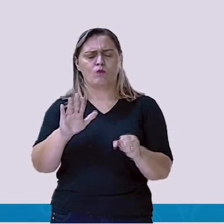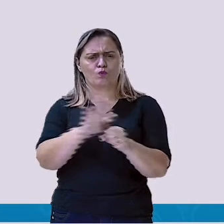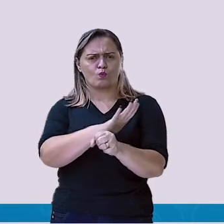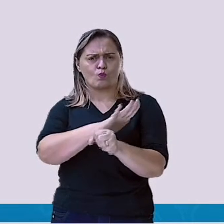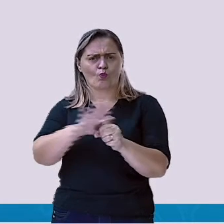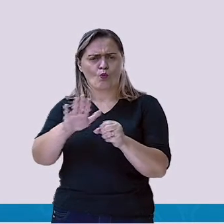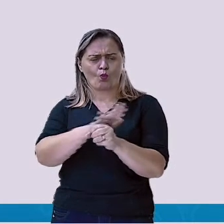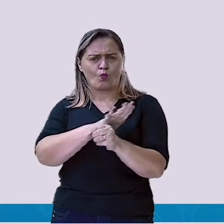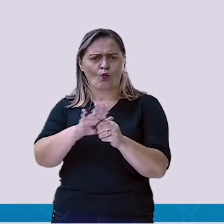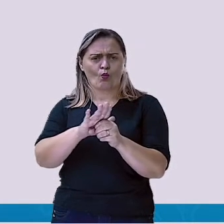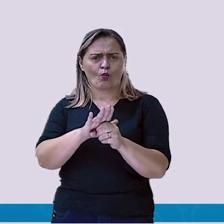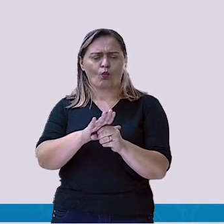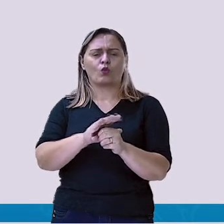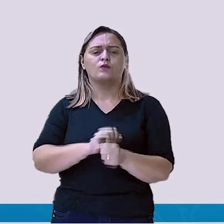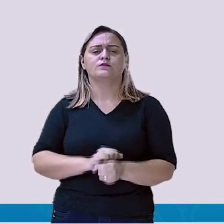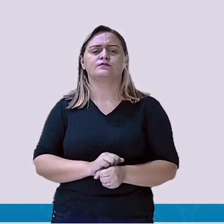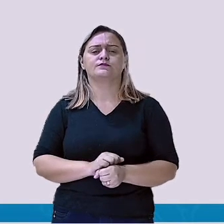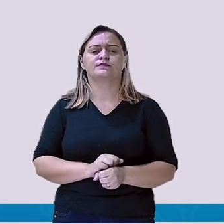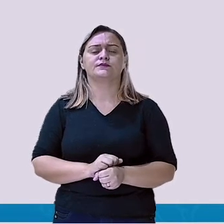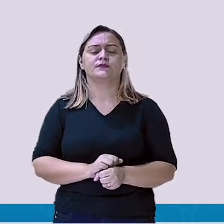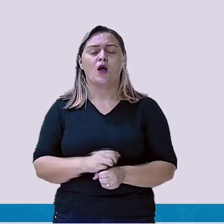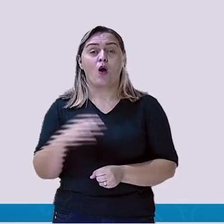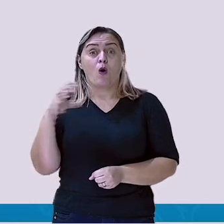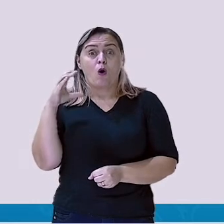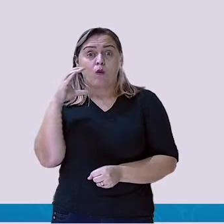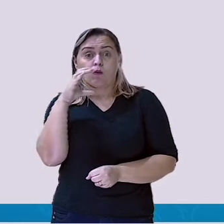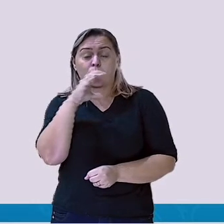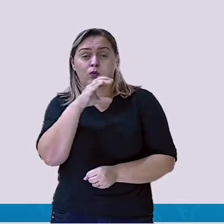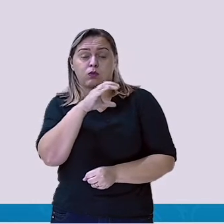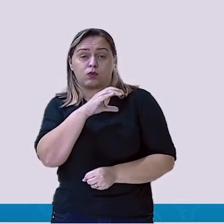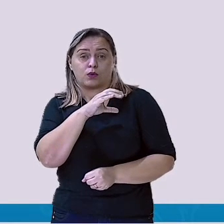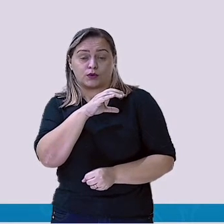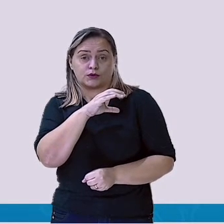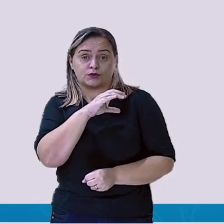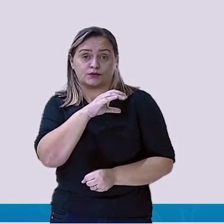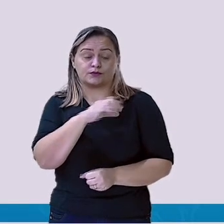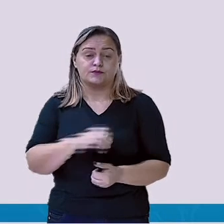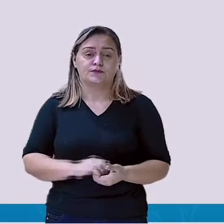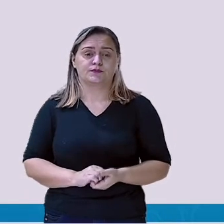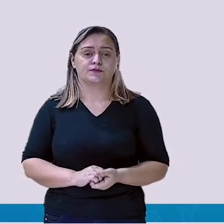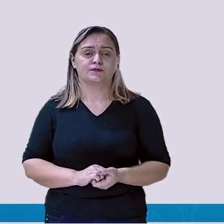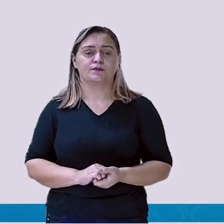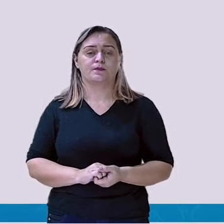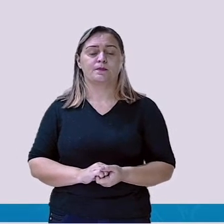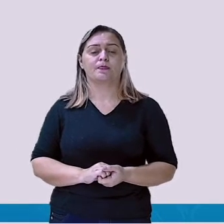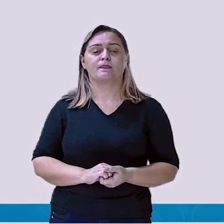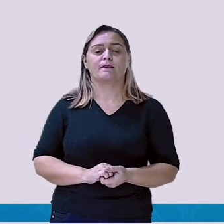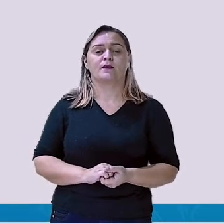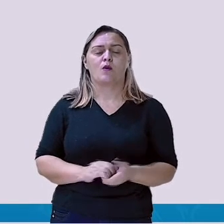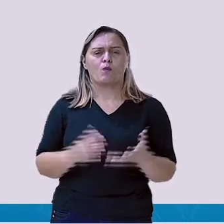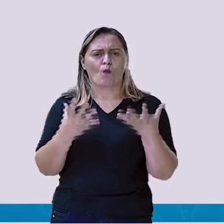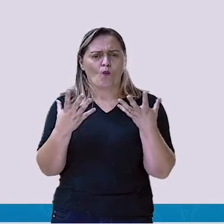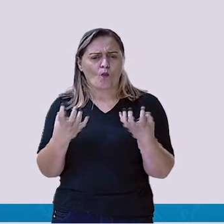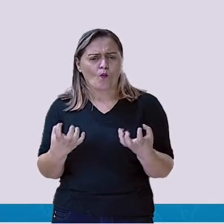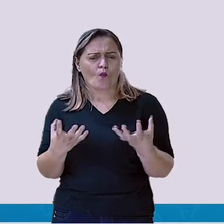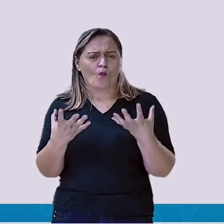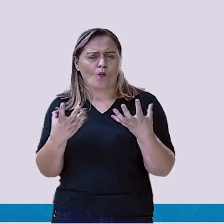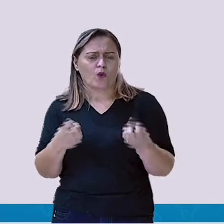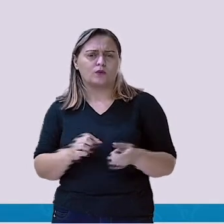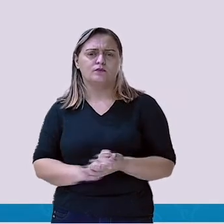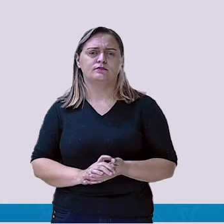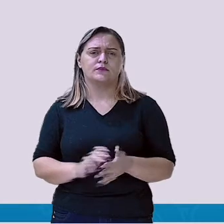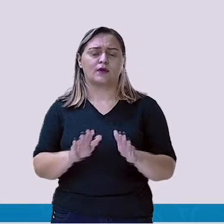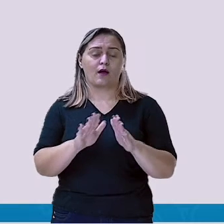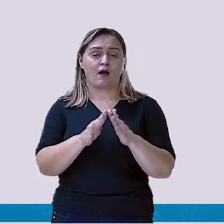a palavra seca e a palavra aberta. Vamos ler as frases para entender como eu posso trocar por